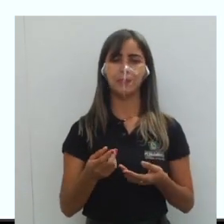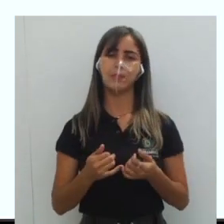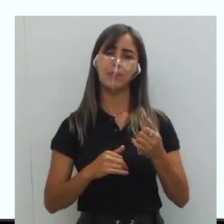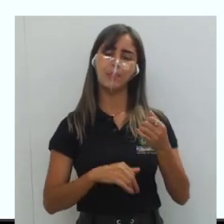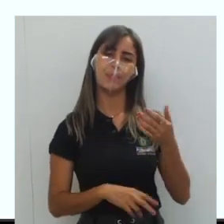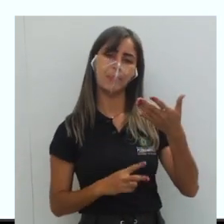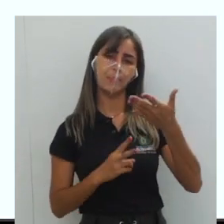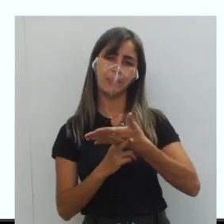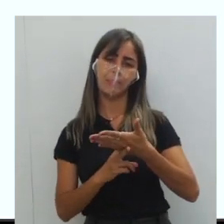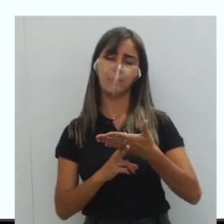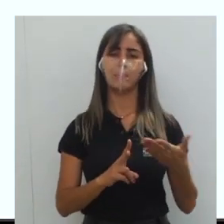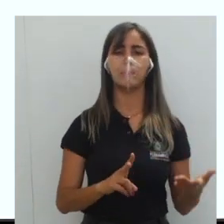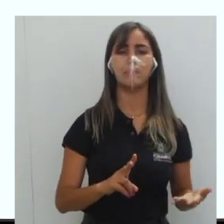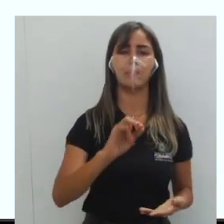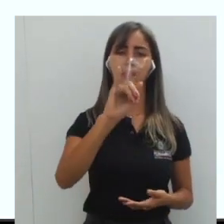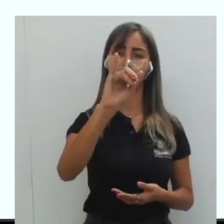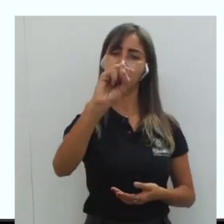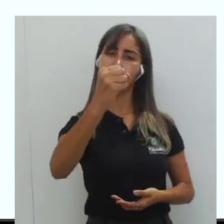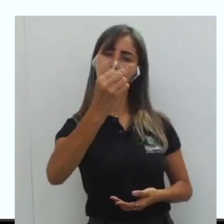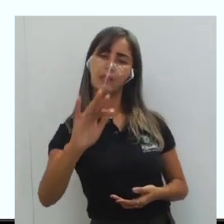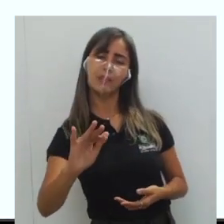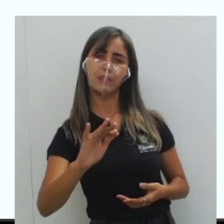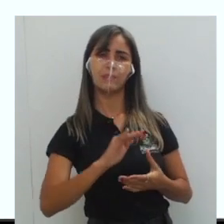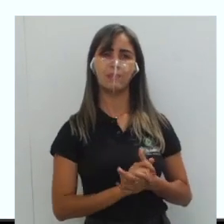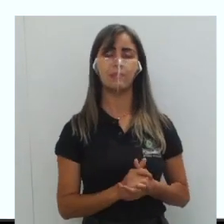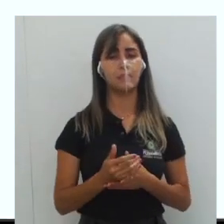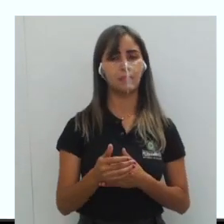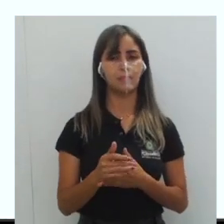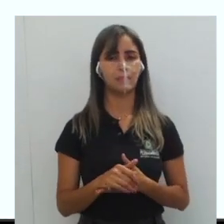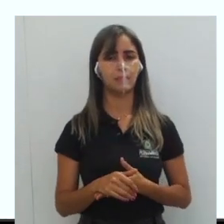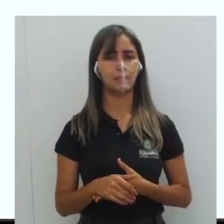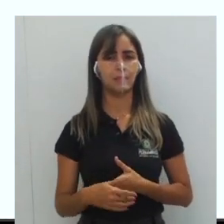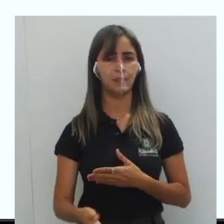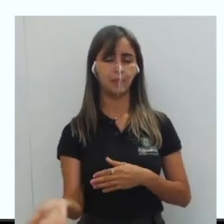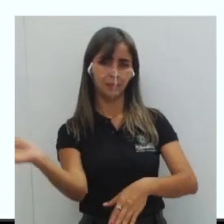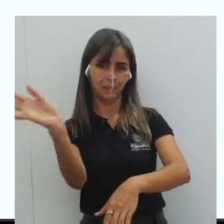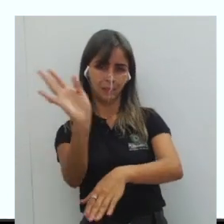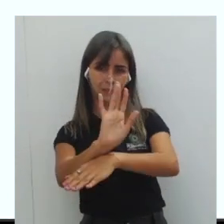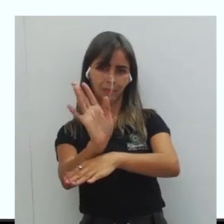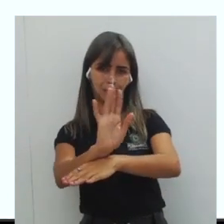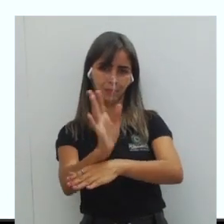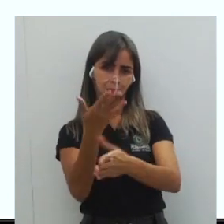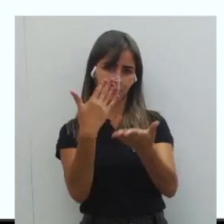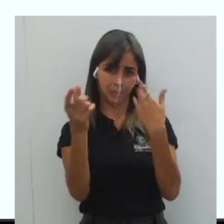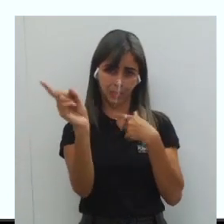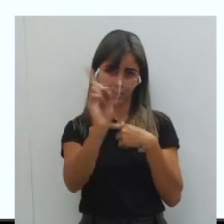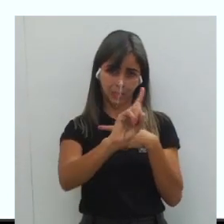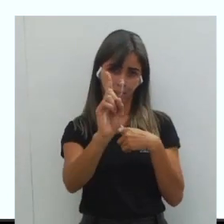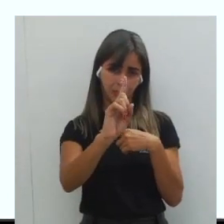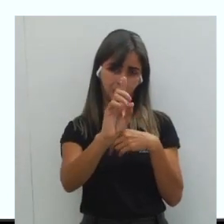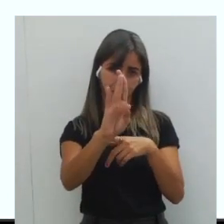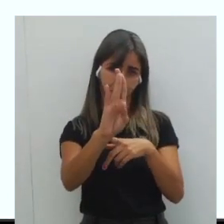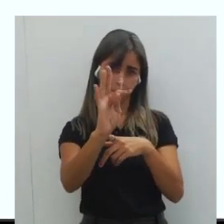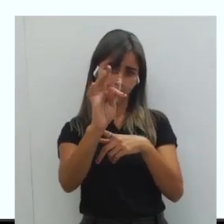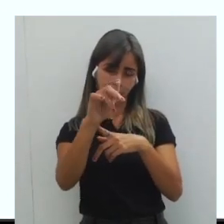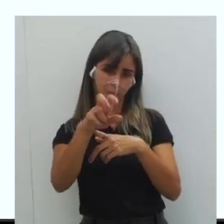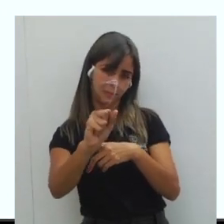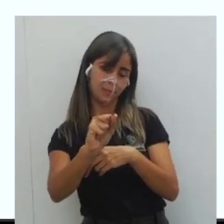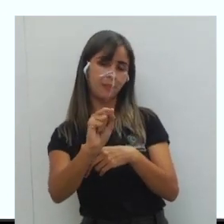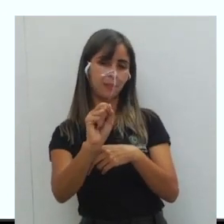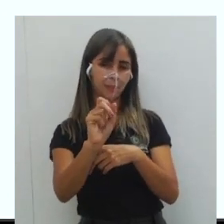o verbo to be ele fica as, que a gente está se referindo a um filme e não a Batman vs